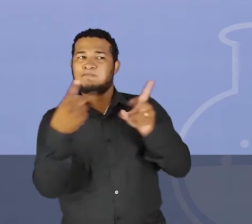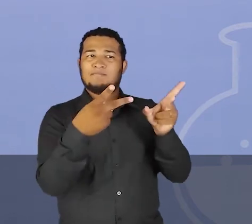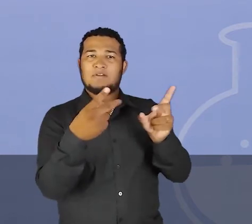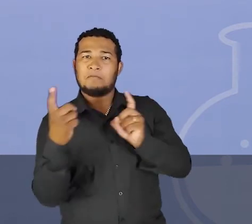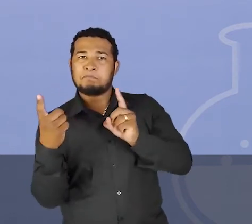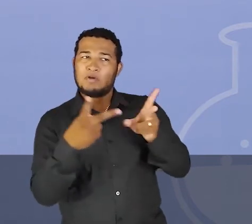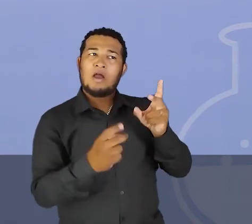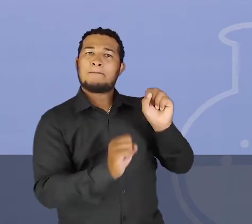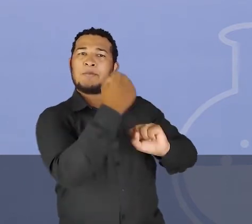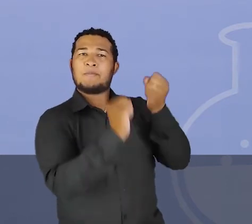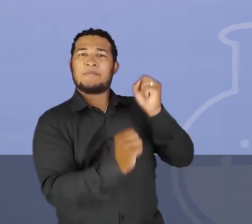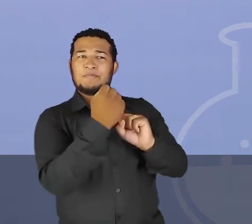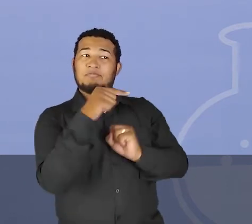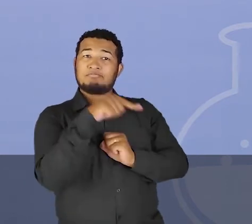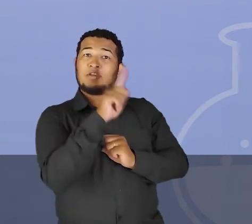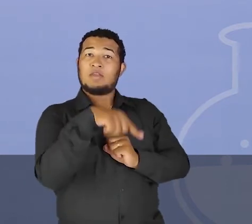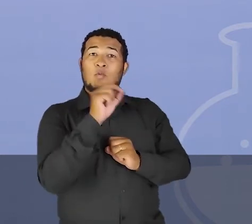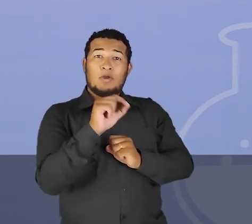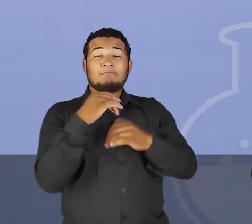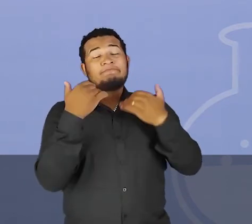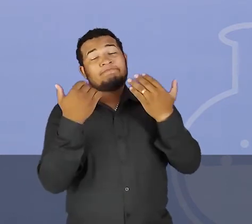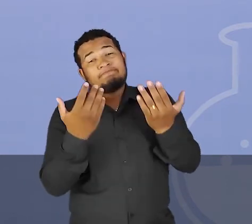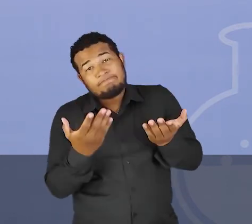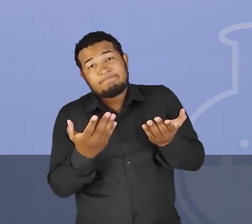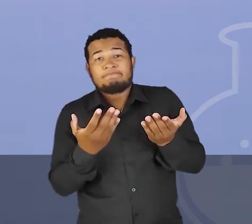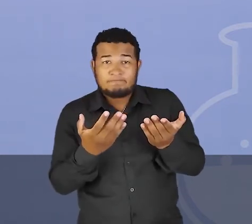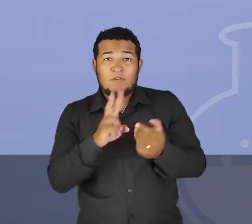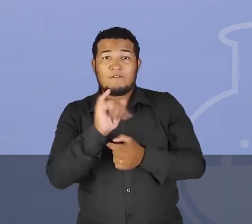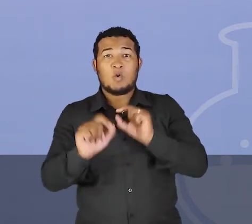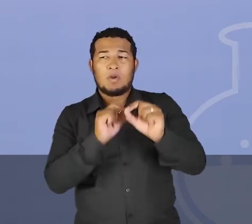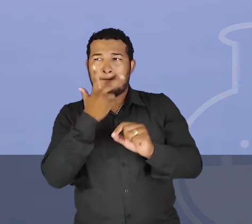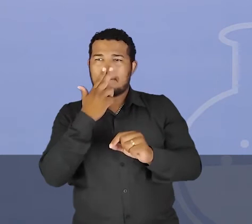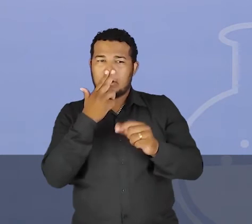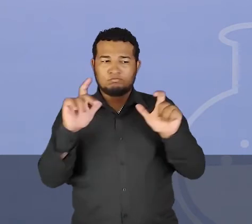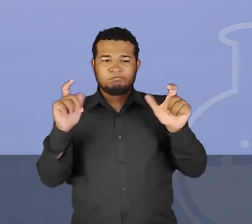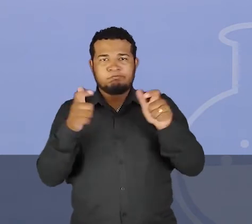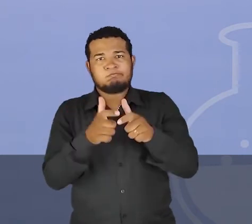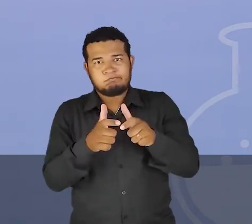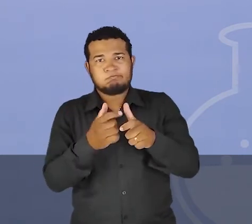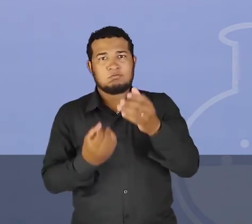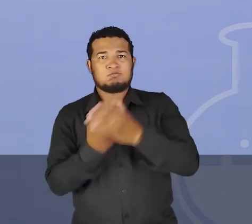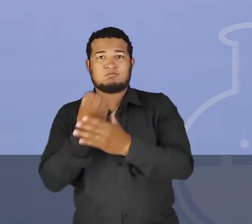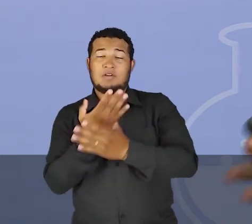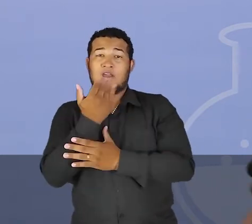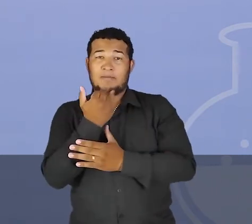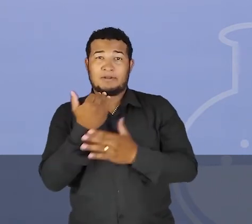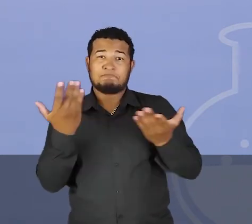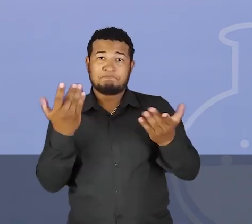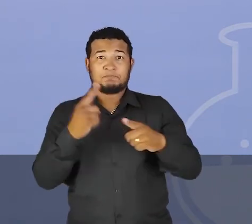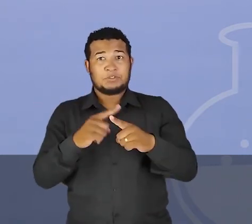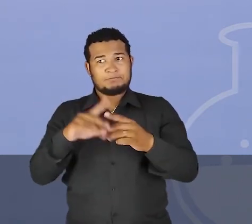para a indústria, ela, de certa forma, vai reduzir a produção do alimento, porque a demanda